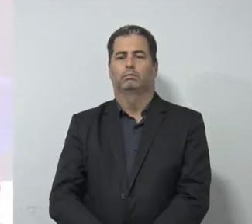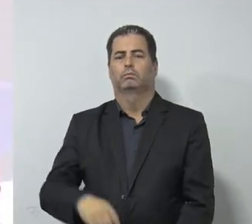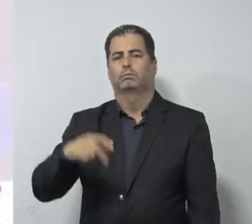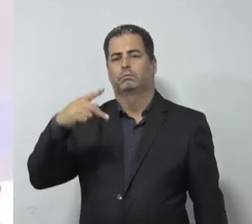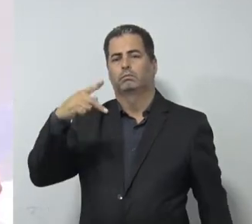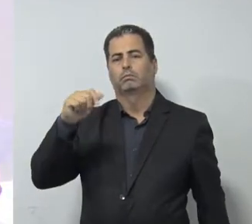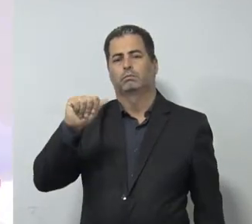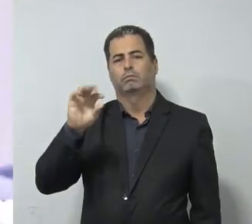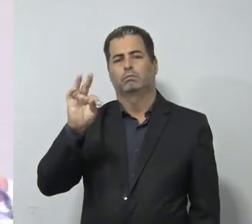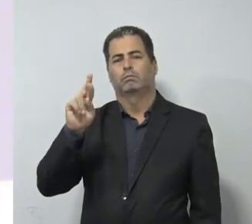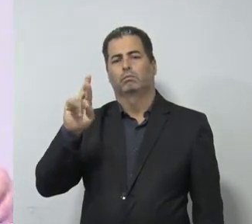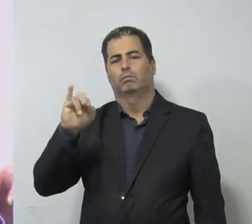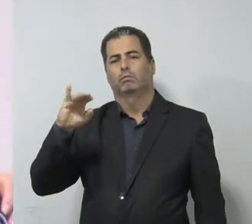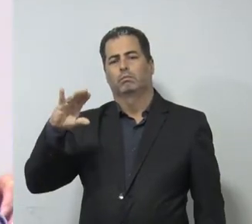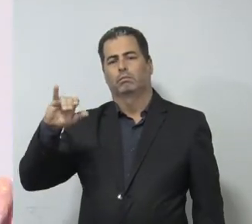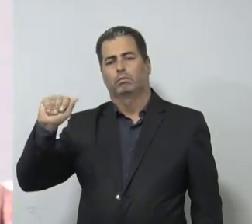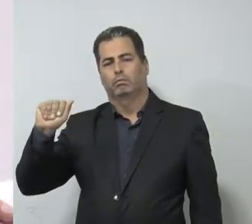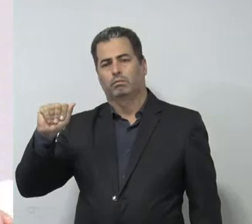Patrícia Pereira da Silva.